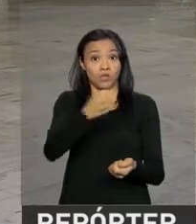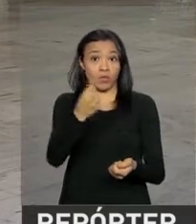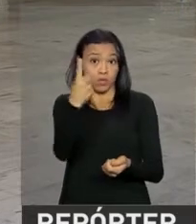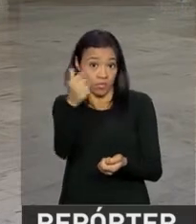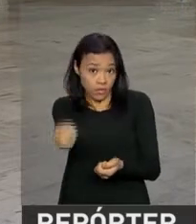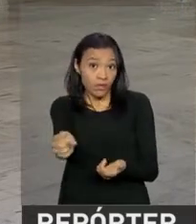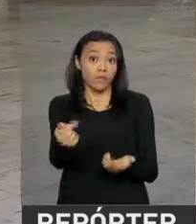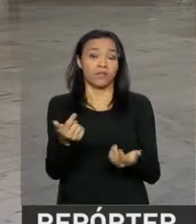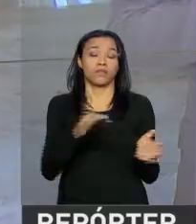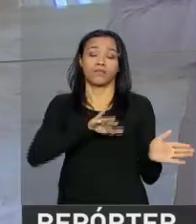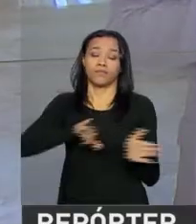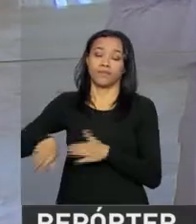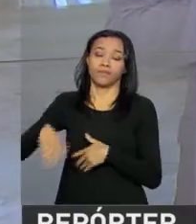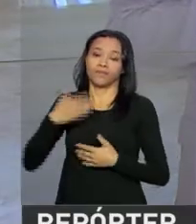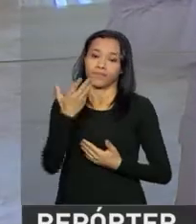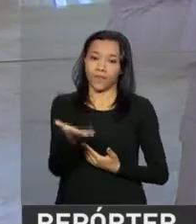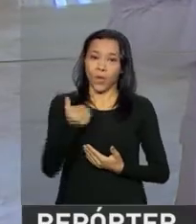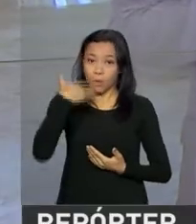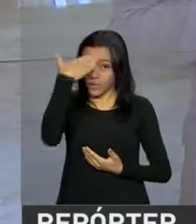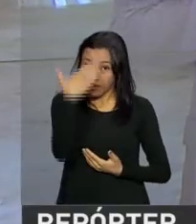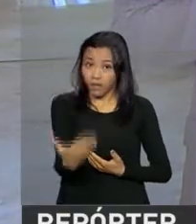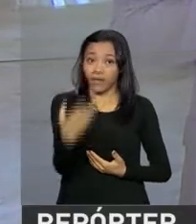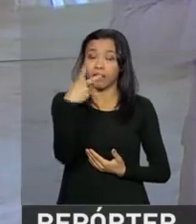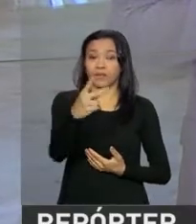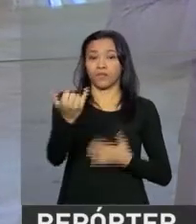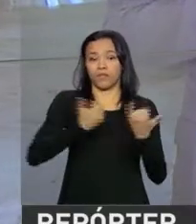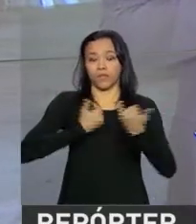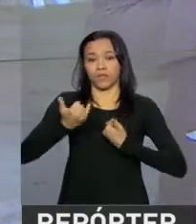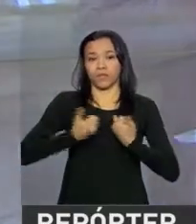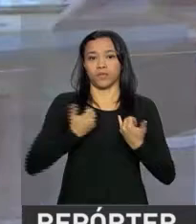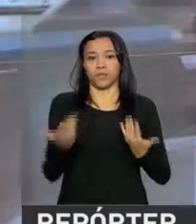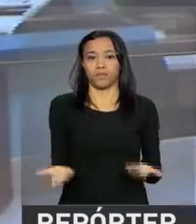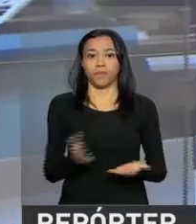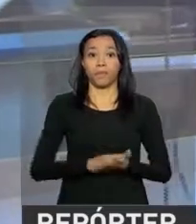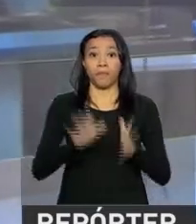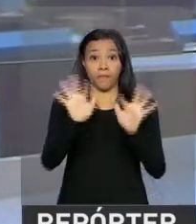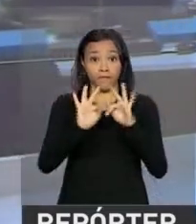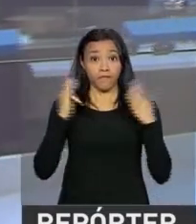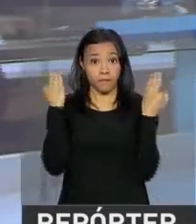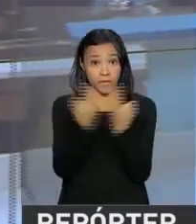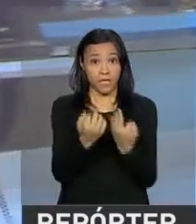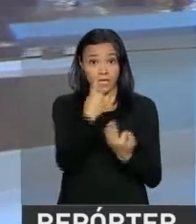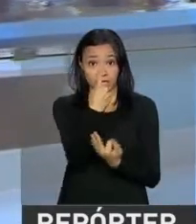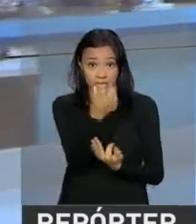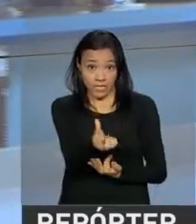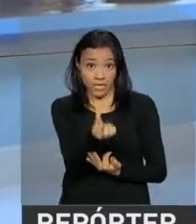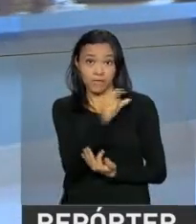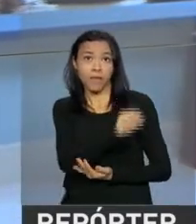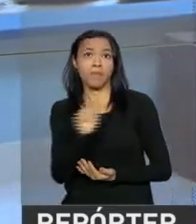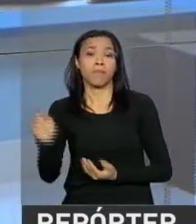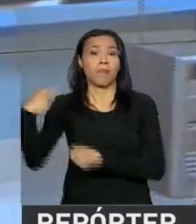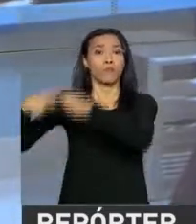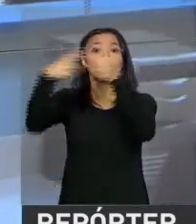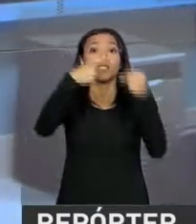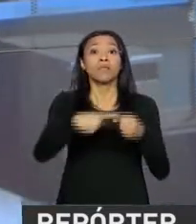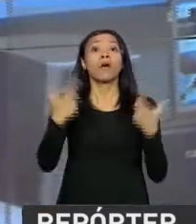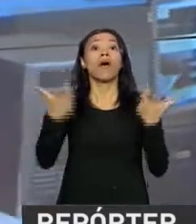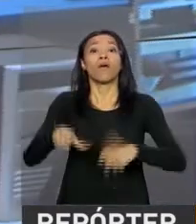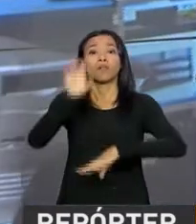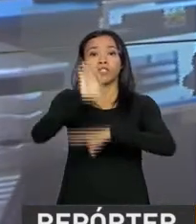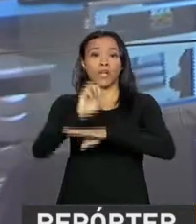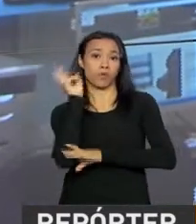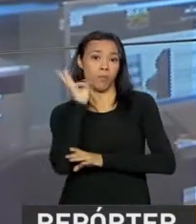Renata, com você. Obrigada, João Pedro, pelas suas informações. E famílias de 16 municípios do estado do Maranhão vão